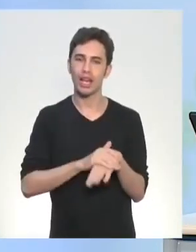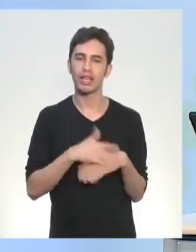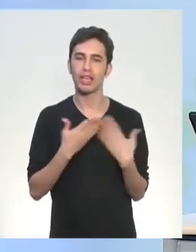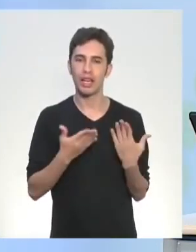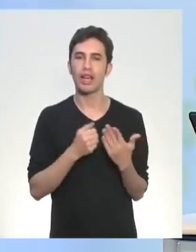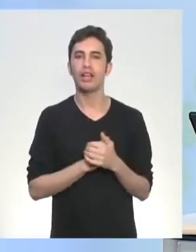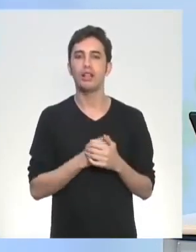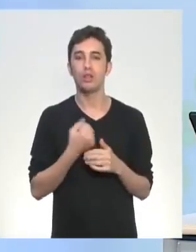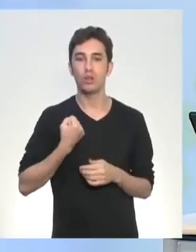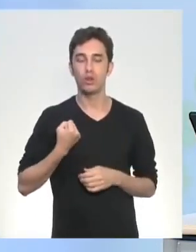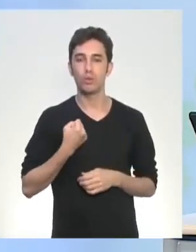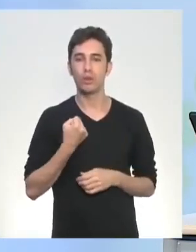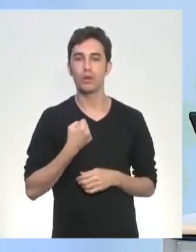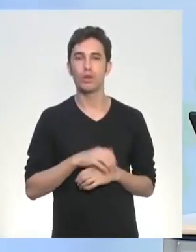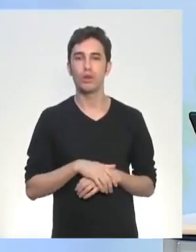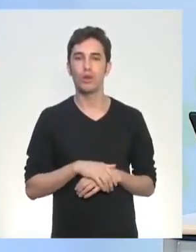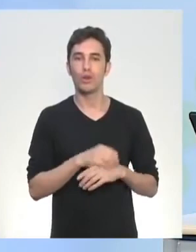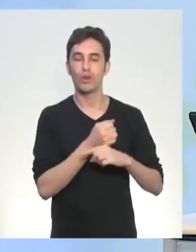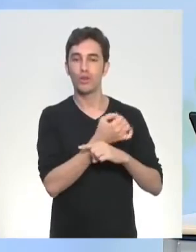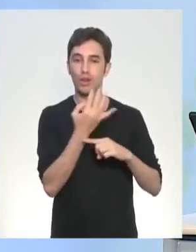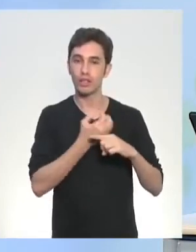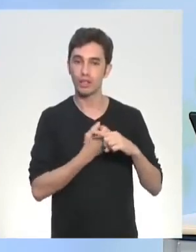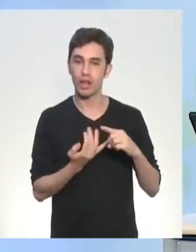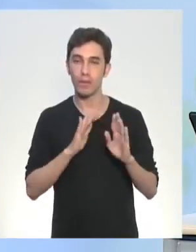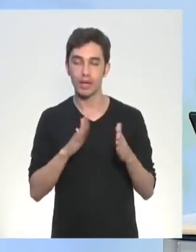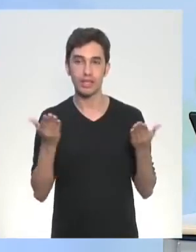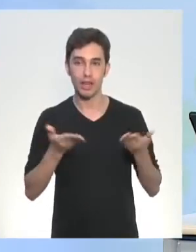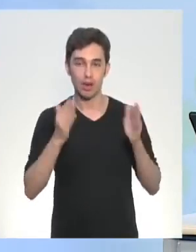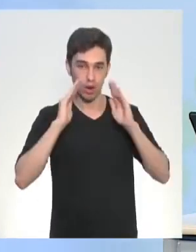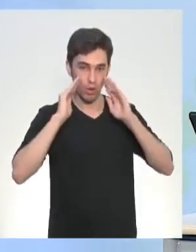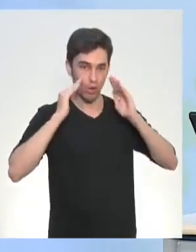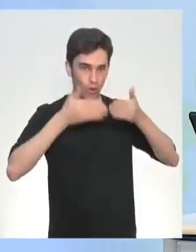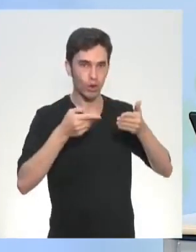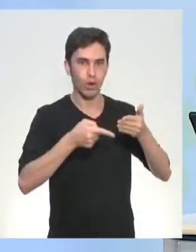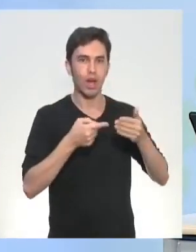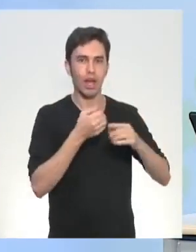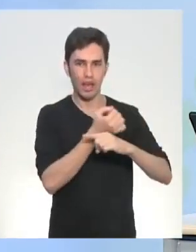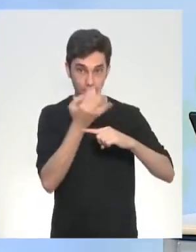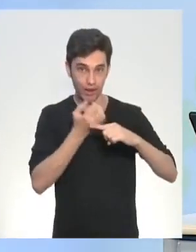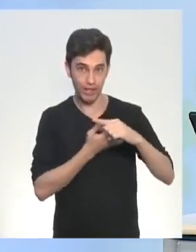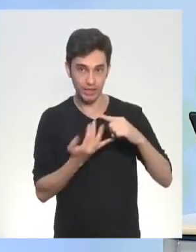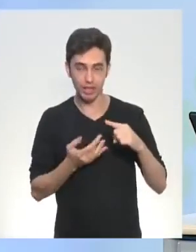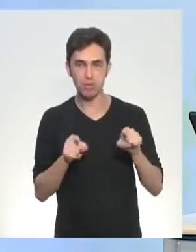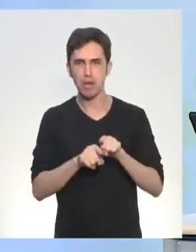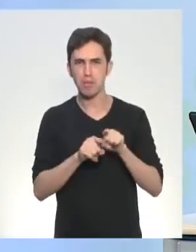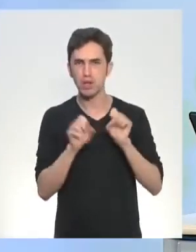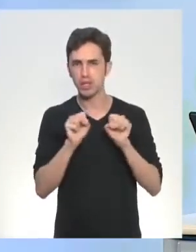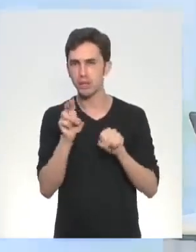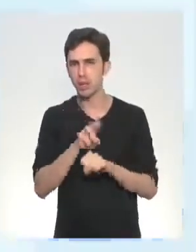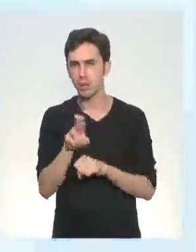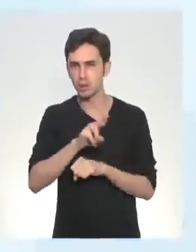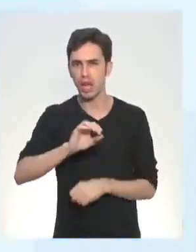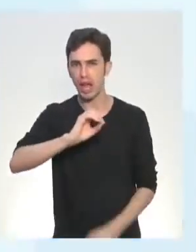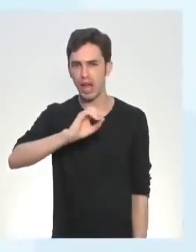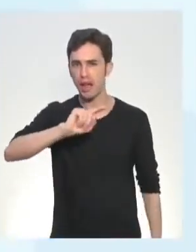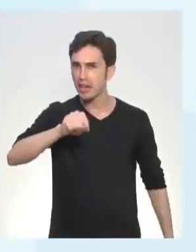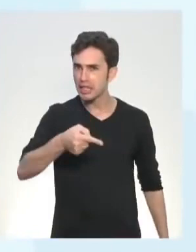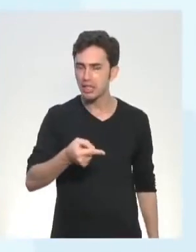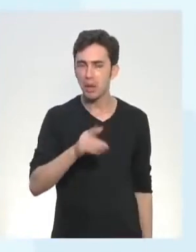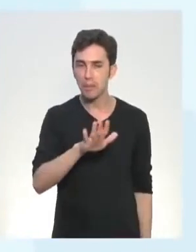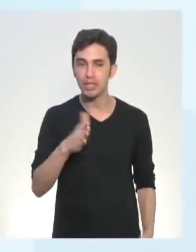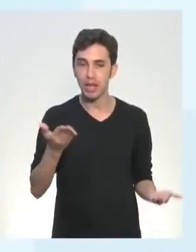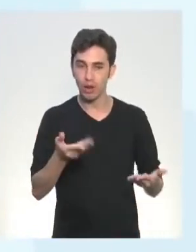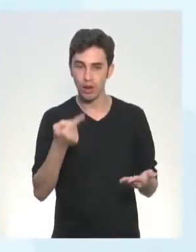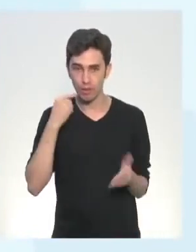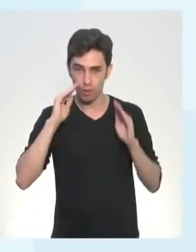pelo número? Podia. Mas como a nossa sequência tem o foco em frações, eu vou utilizar a parte de frações, tá bom? De razão. Então, 12%